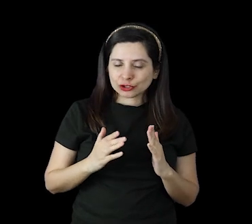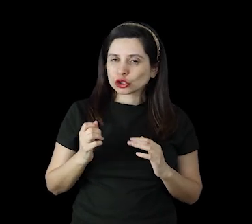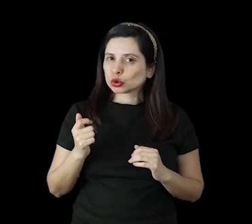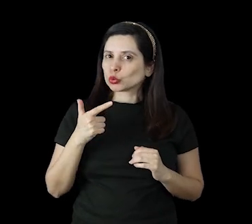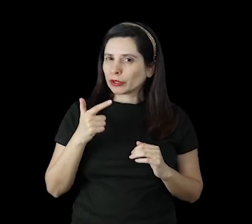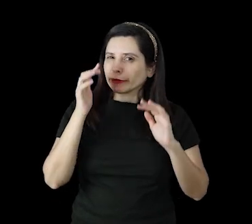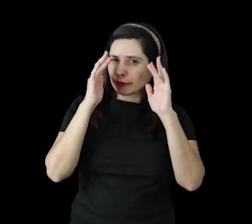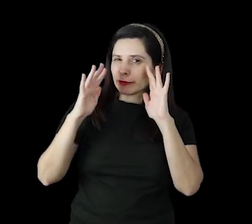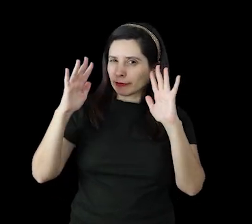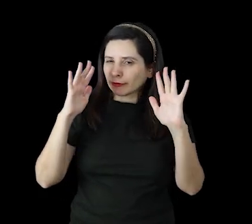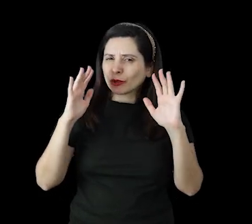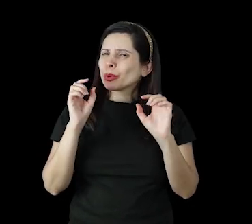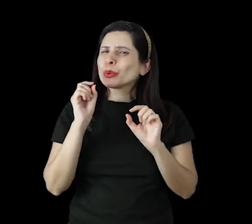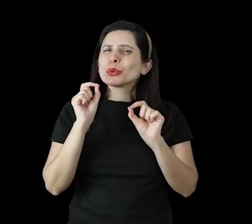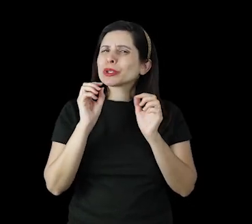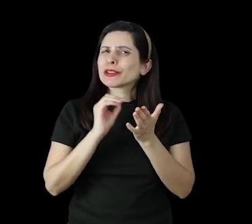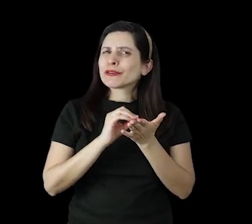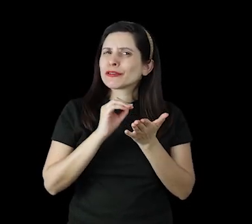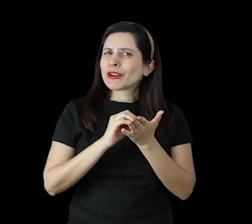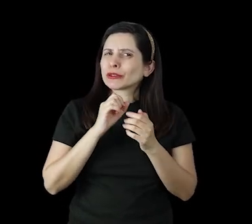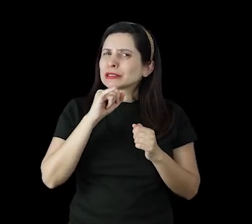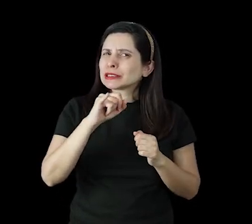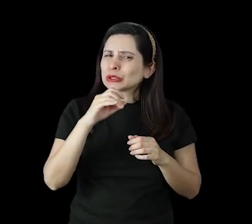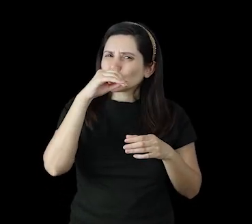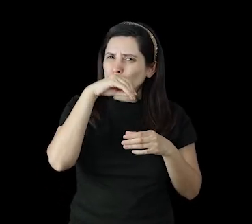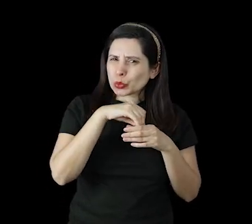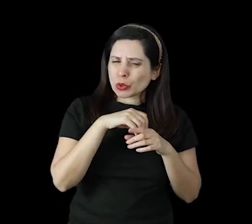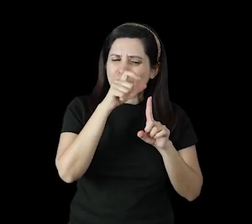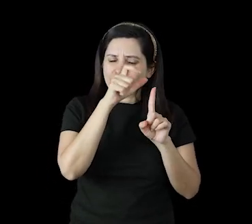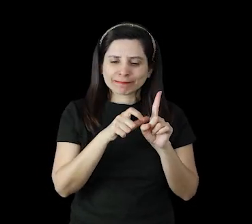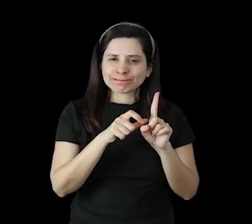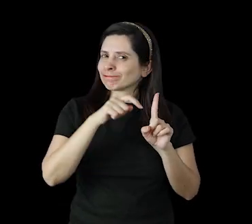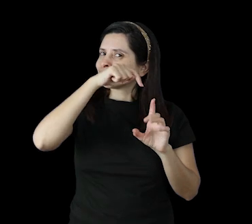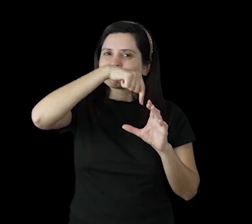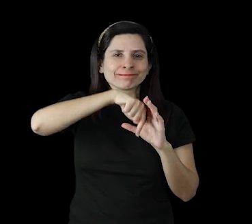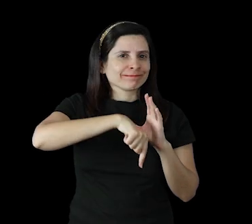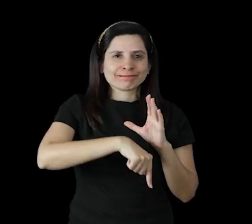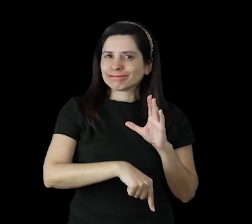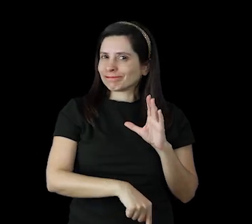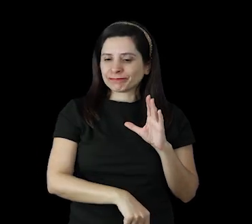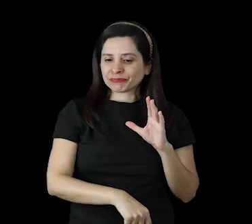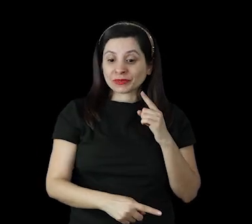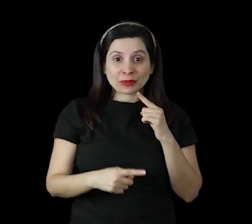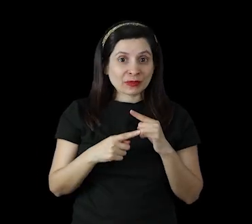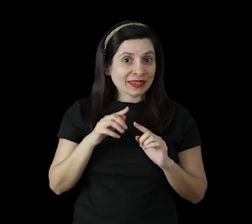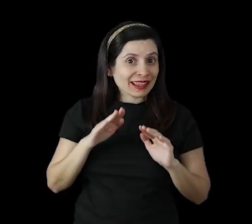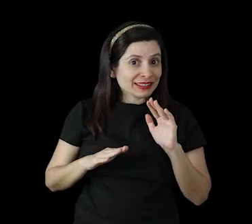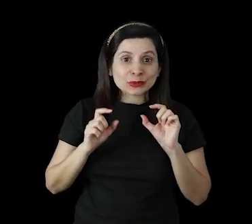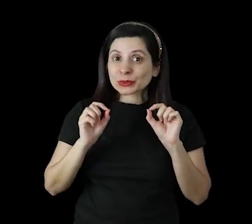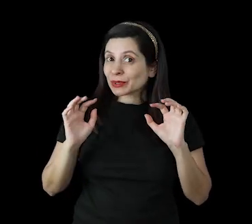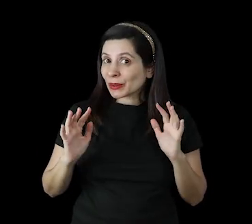o que que falta? Será que se eu não colocar isso, meu personagem não aprofunda?". Porque às vezes